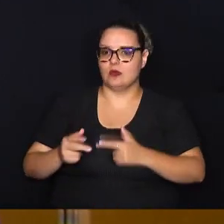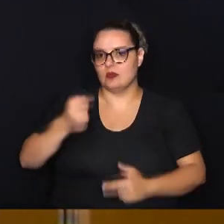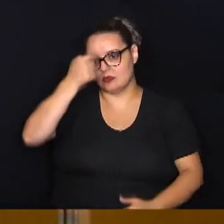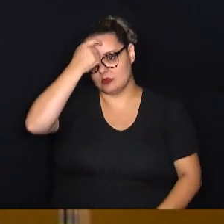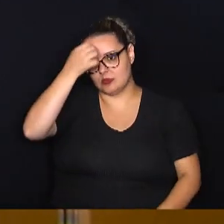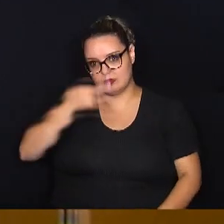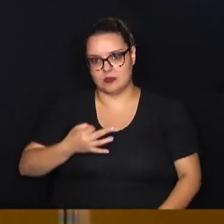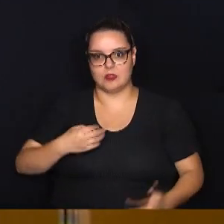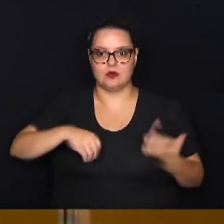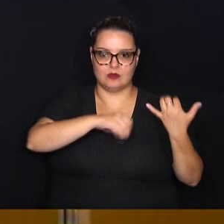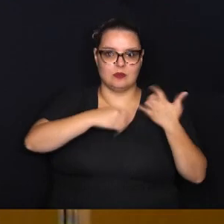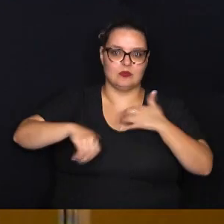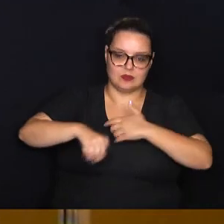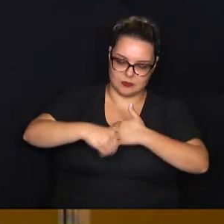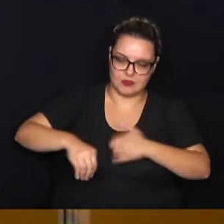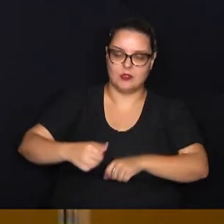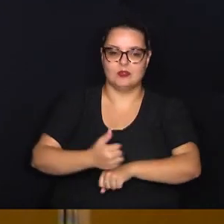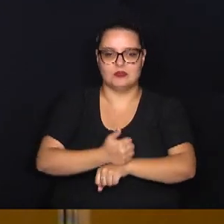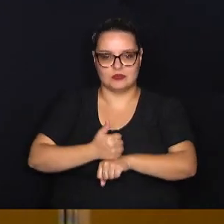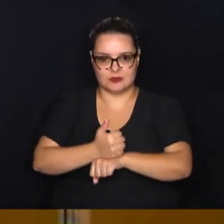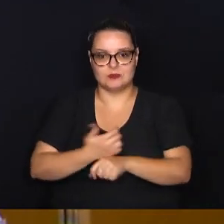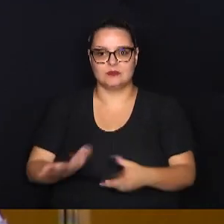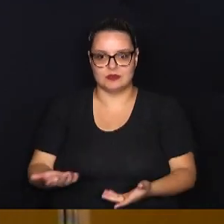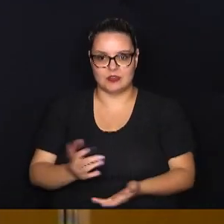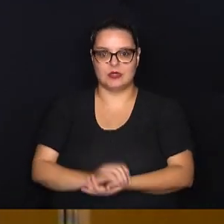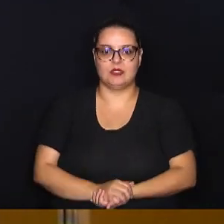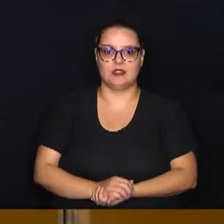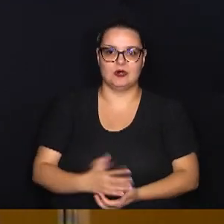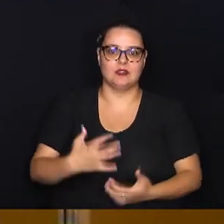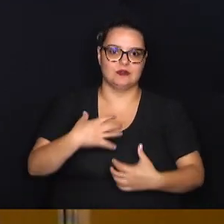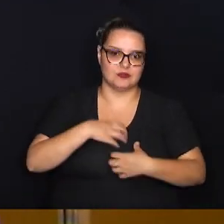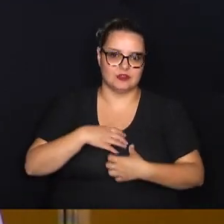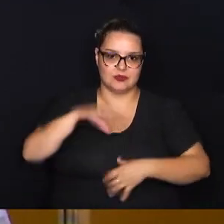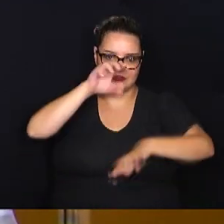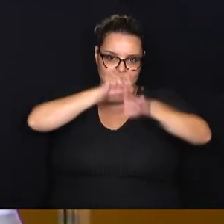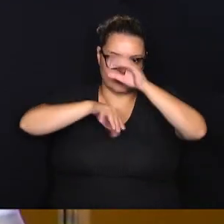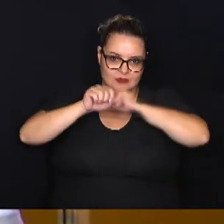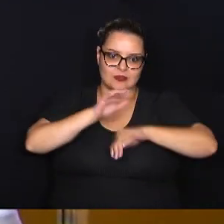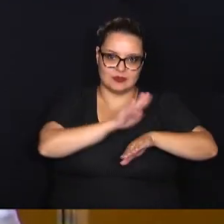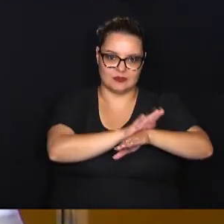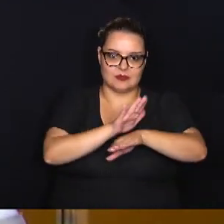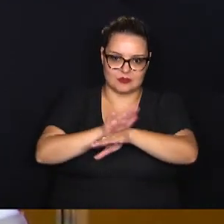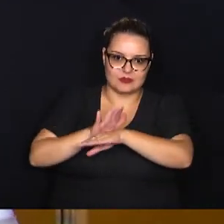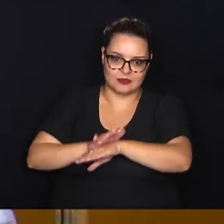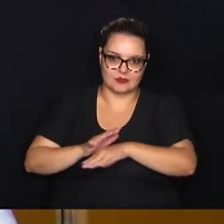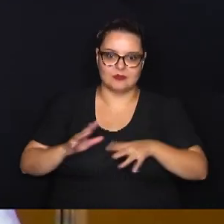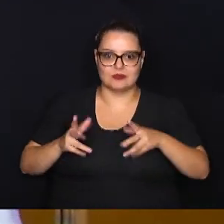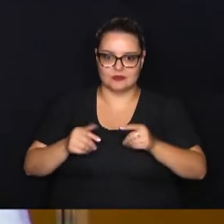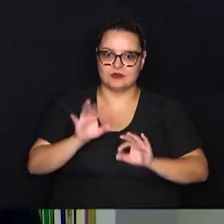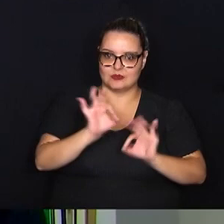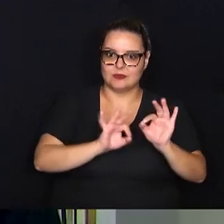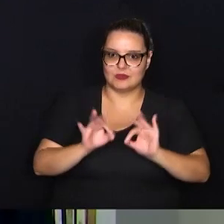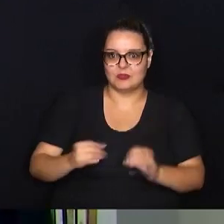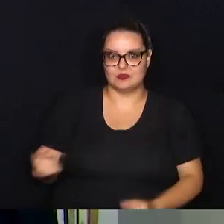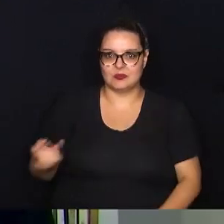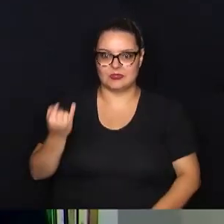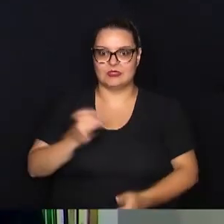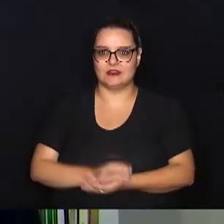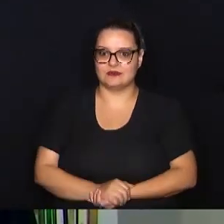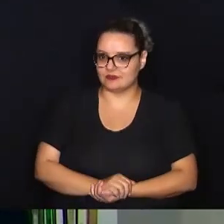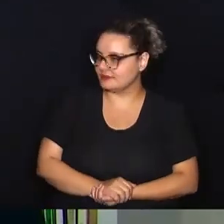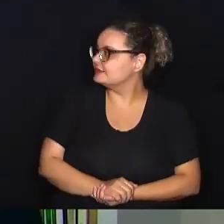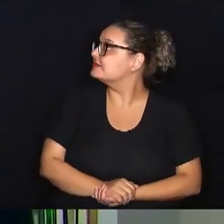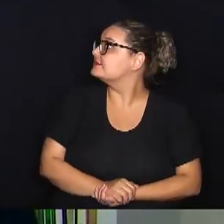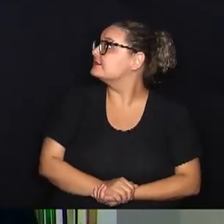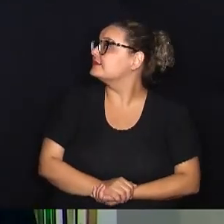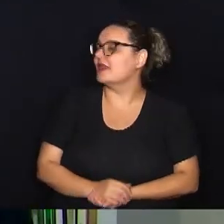músico, enfim. É uma forma de aprender e colaborar com um projeto tão interessante, né? Eu sinto que a